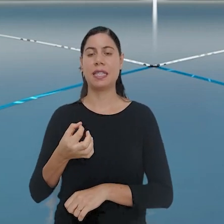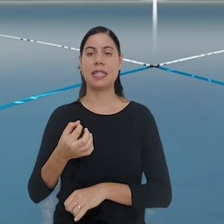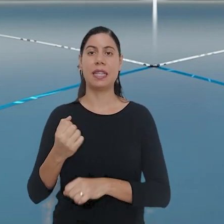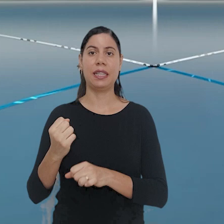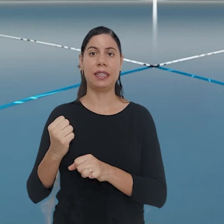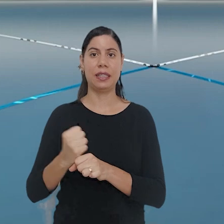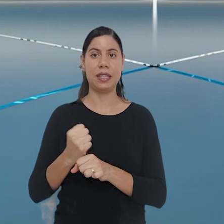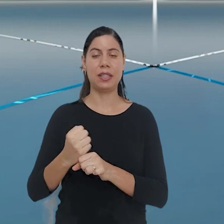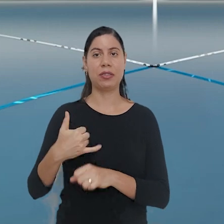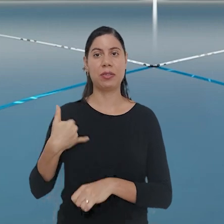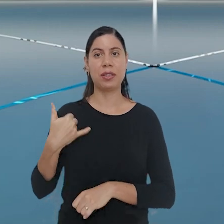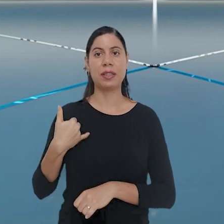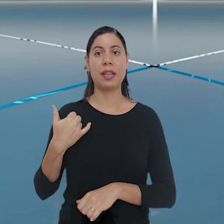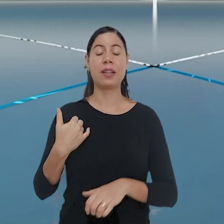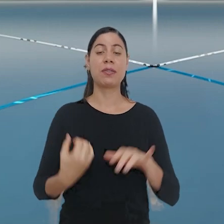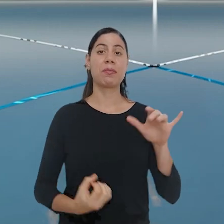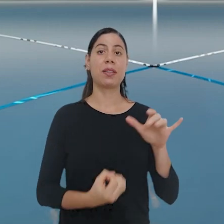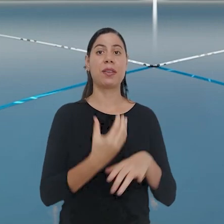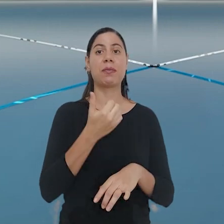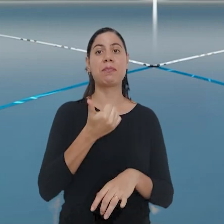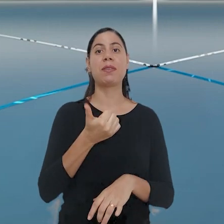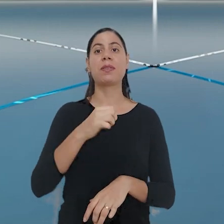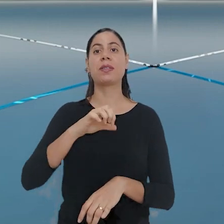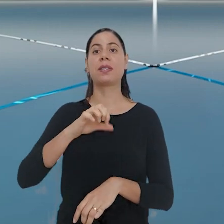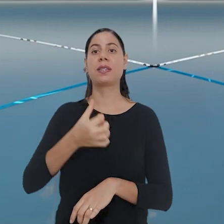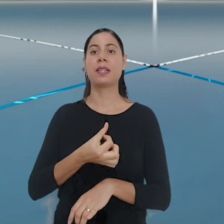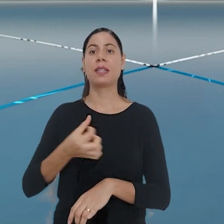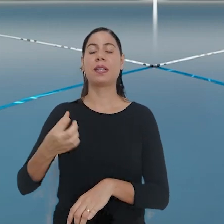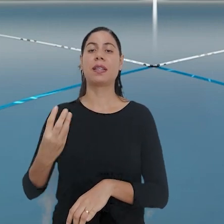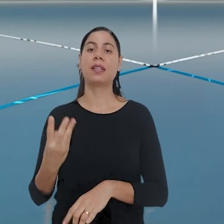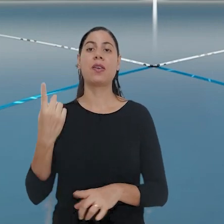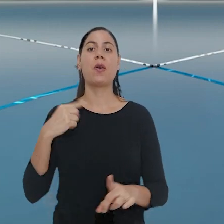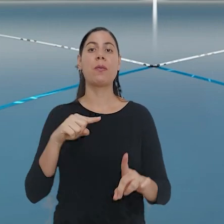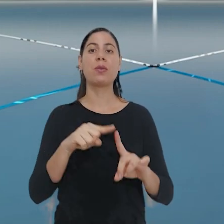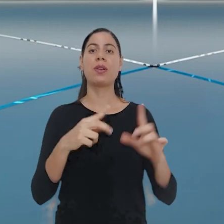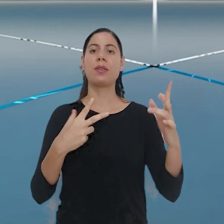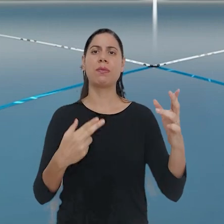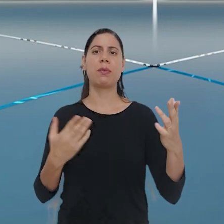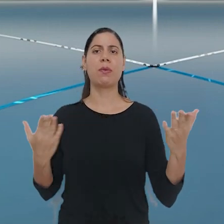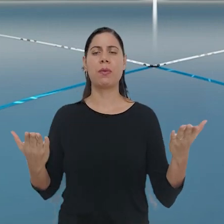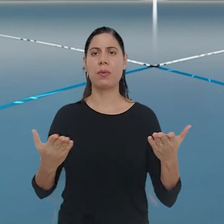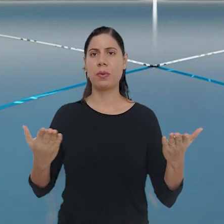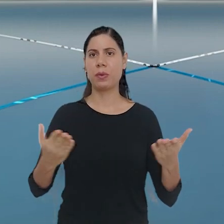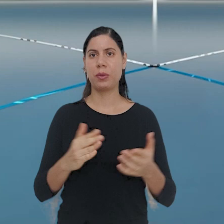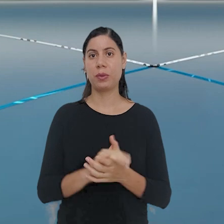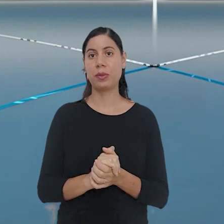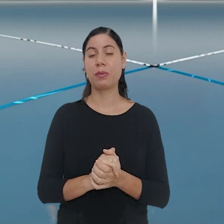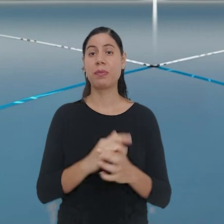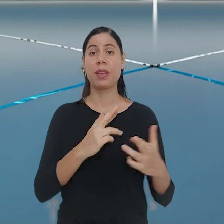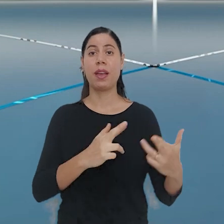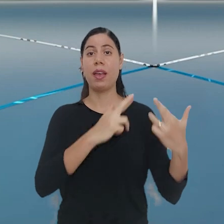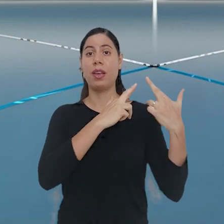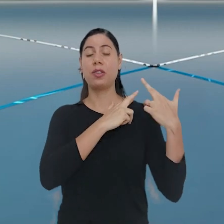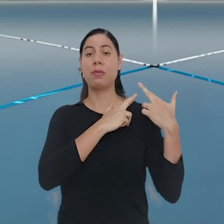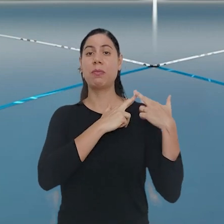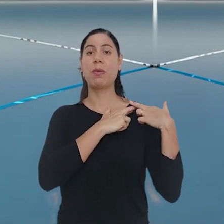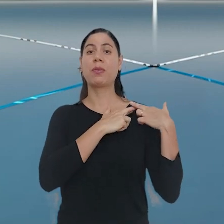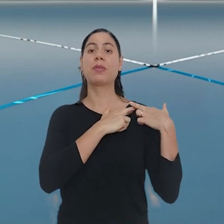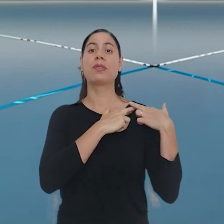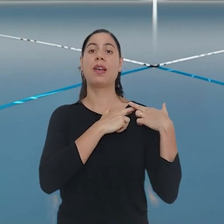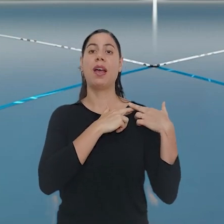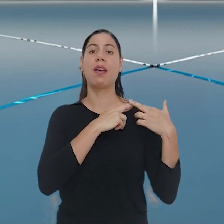Na época da criação, em 1663, o objetivo já era o mesmo de hoje: ser responsável